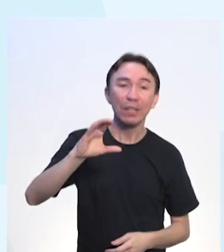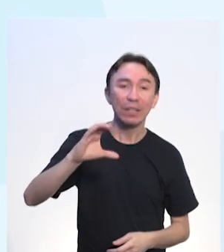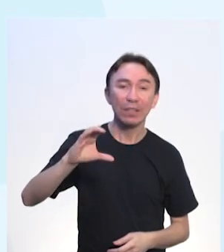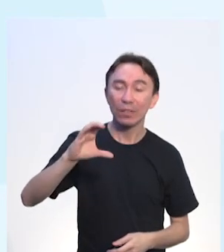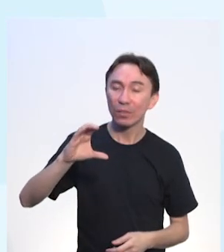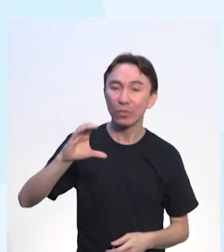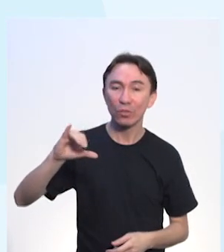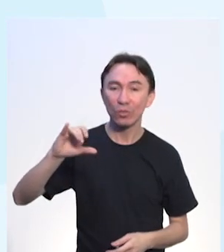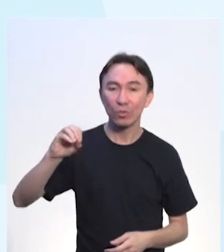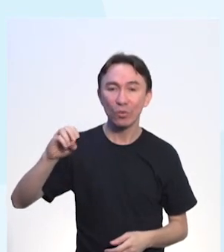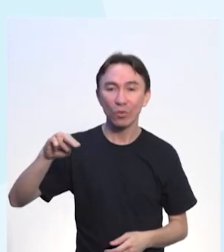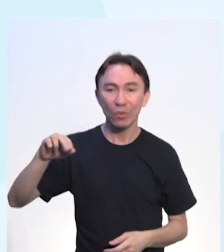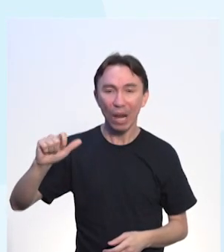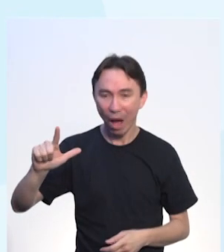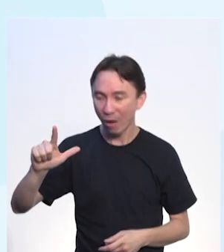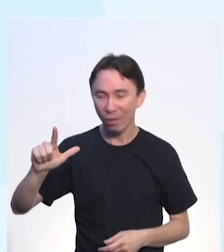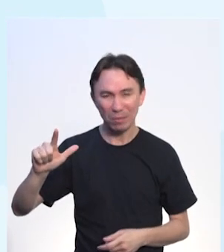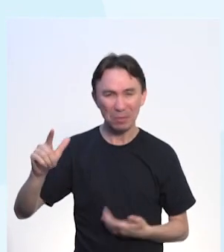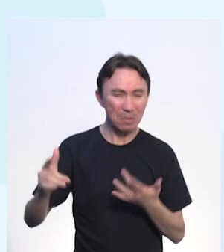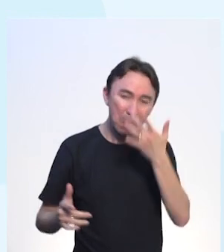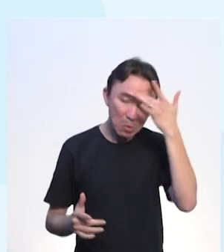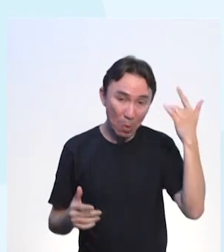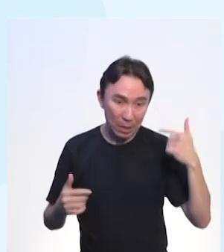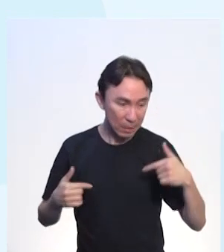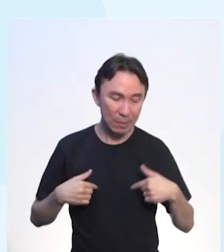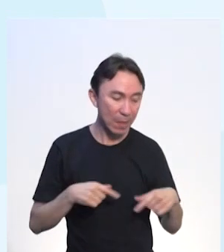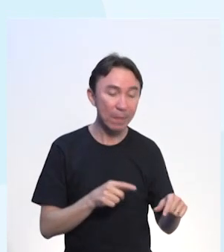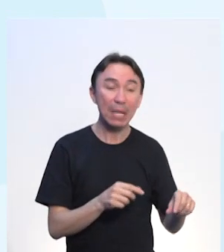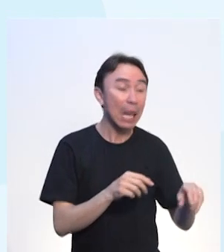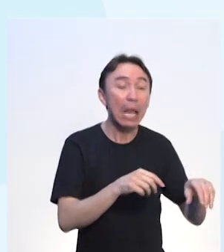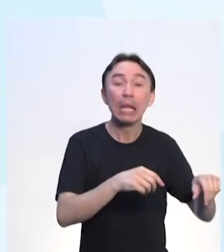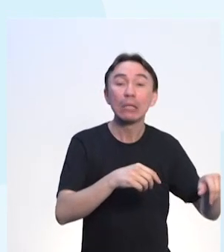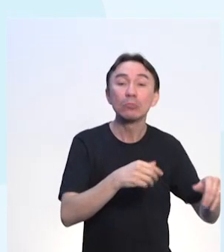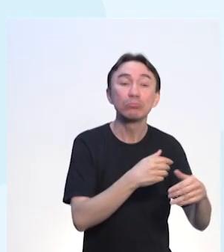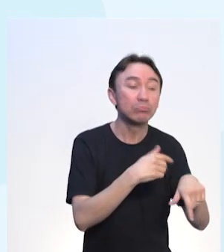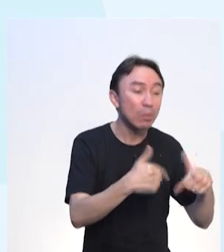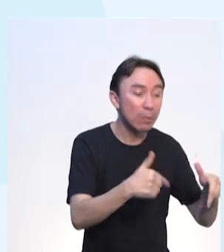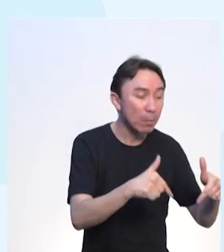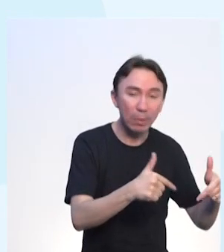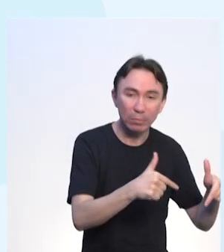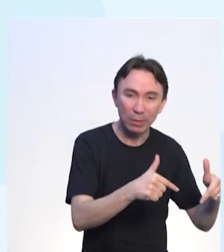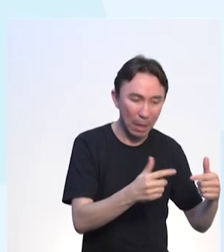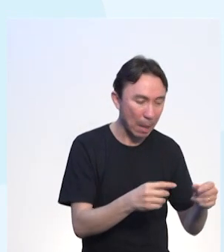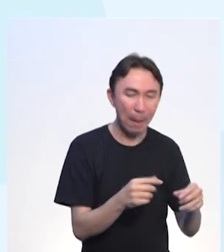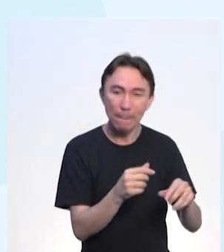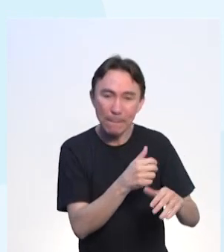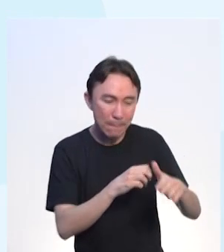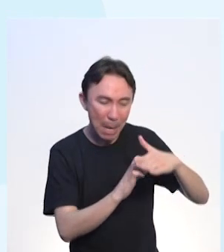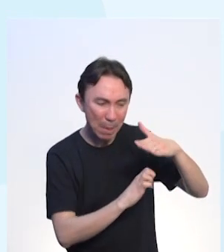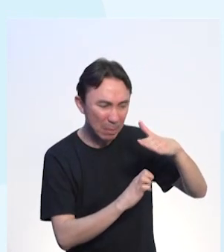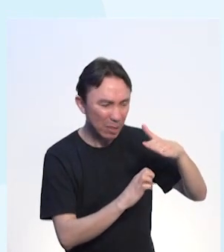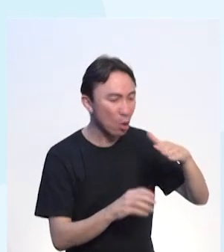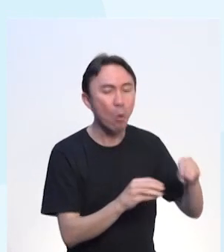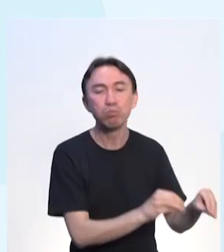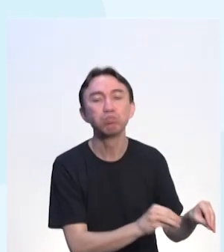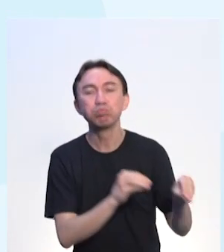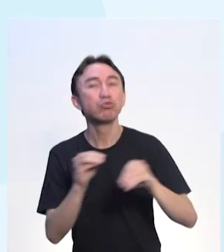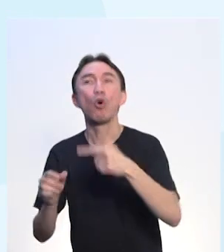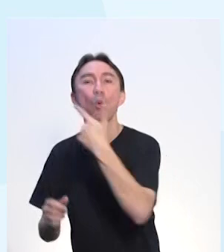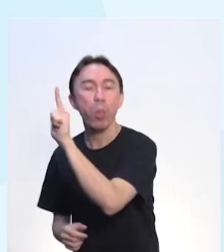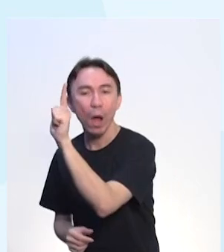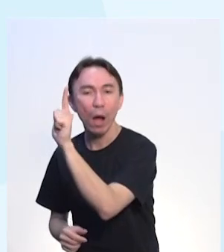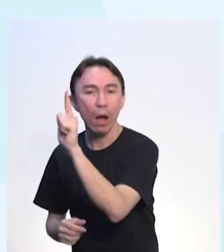mudando de emprego ou foram demitidos. Então, esse desemprego friccional é aquela parcela que a Jennifer falou na